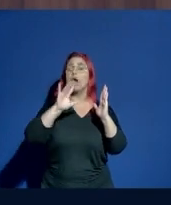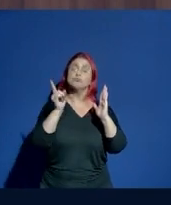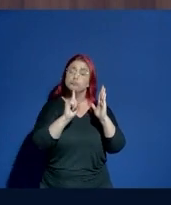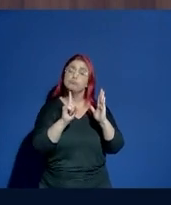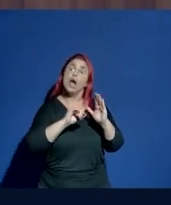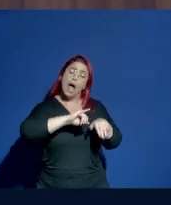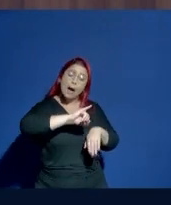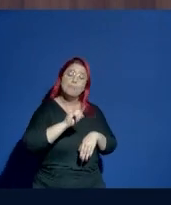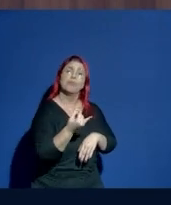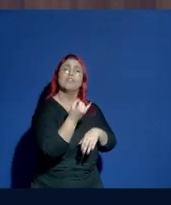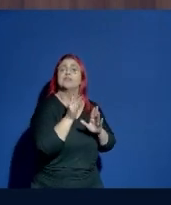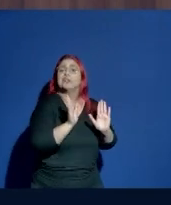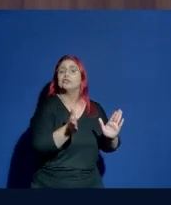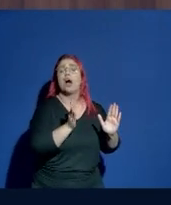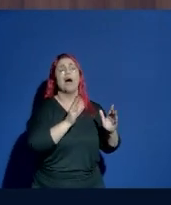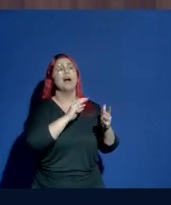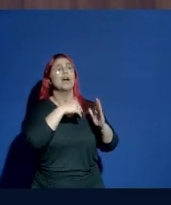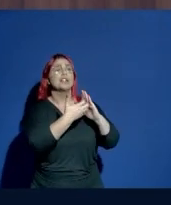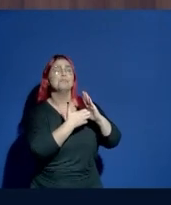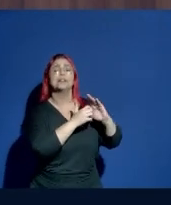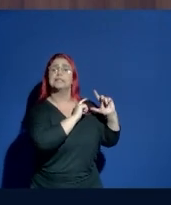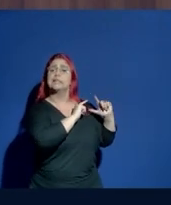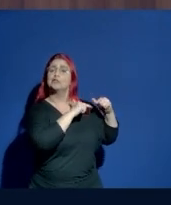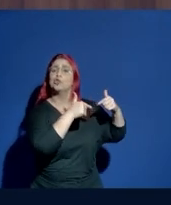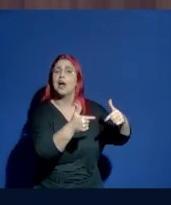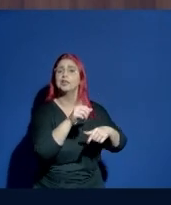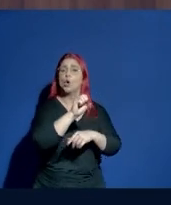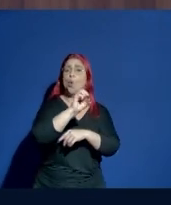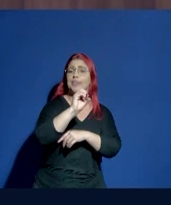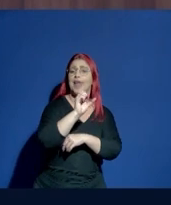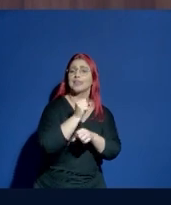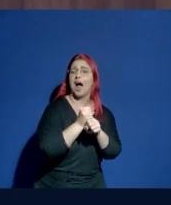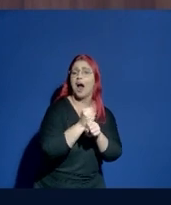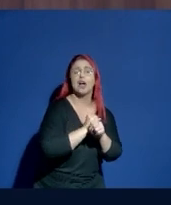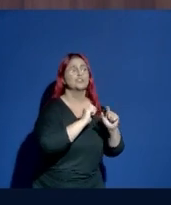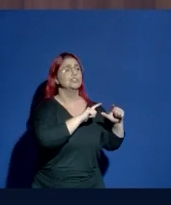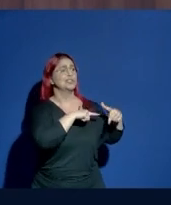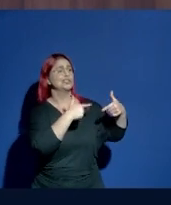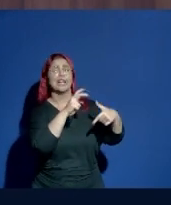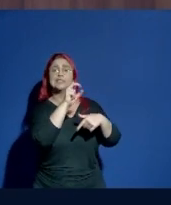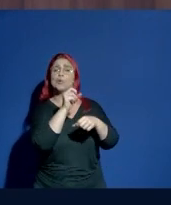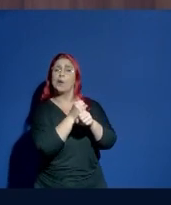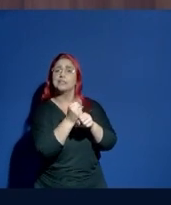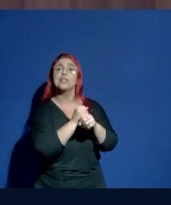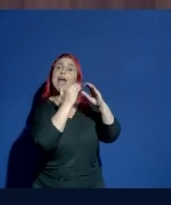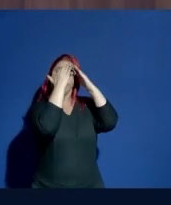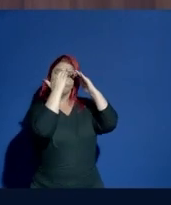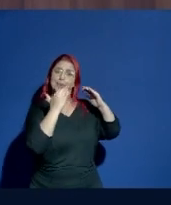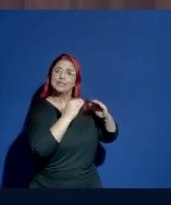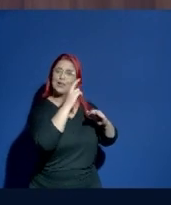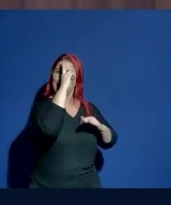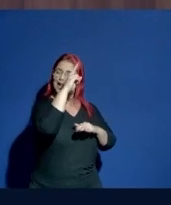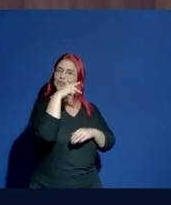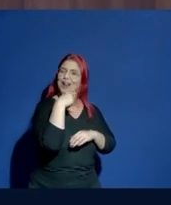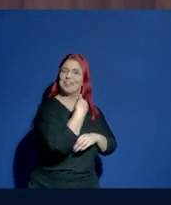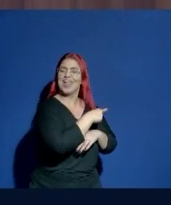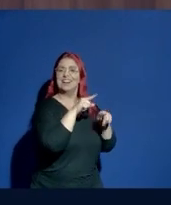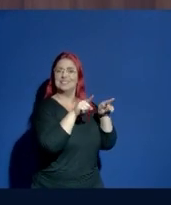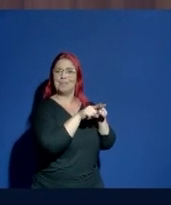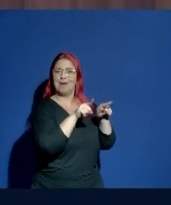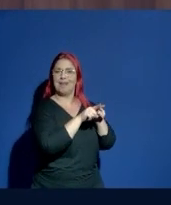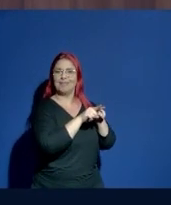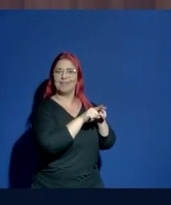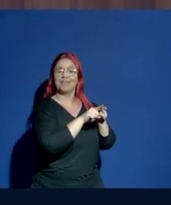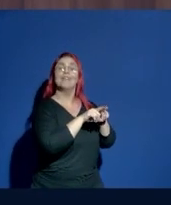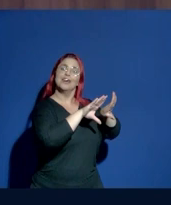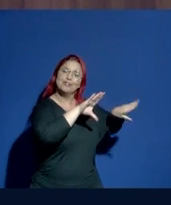com 80 anos de tradição, 40 anos de tradição, 50 anos de tradição, respeitando a história dessas empresas.